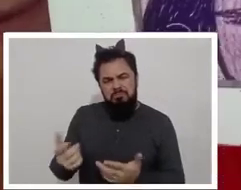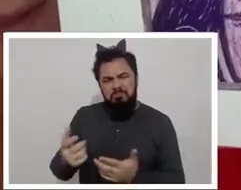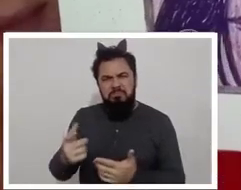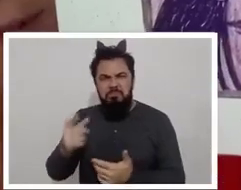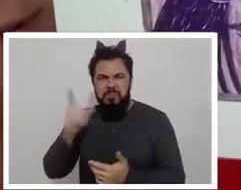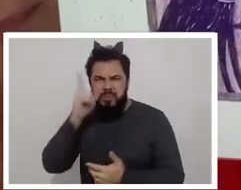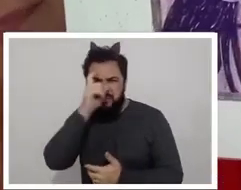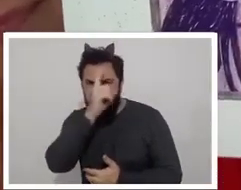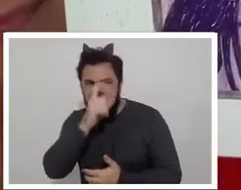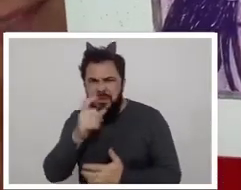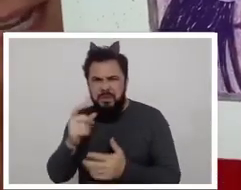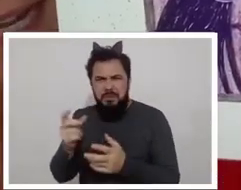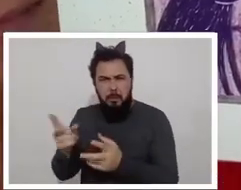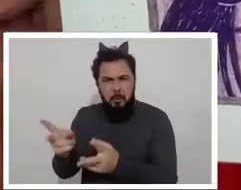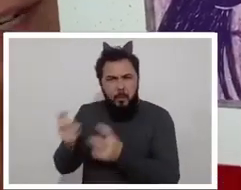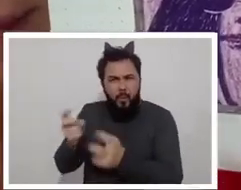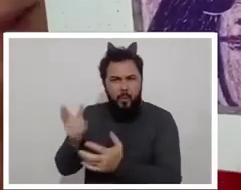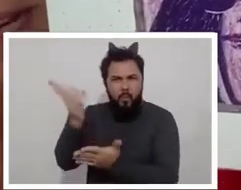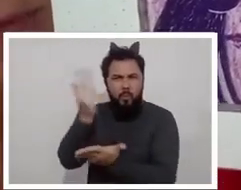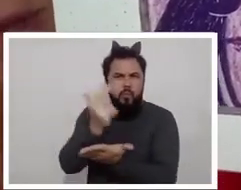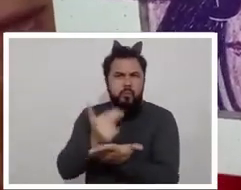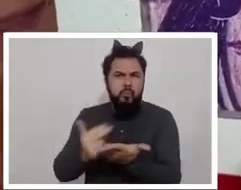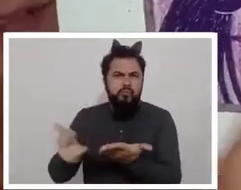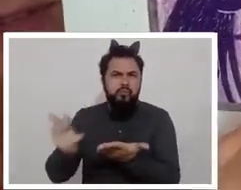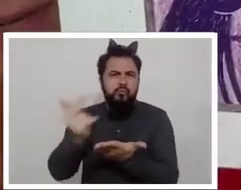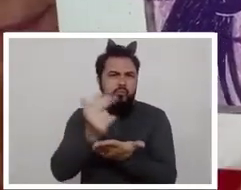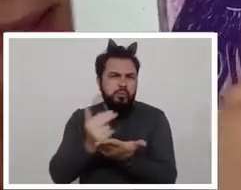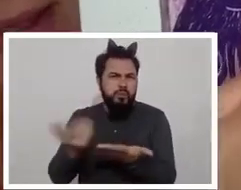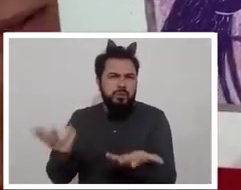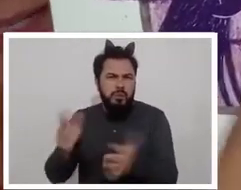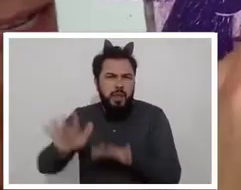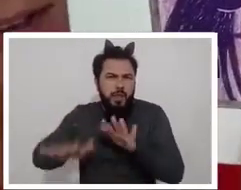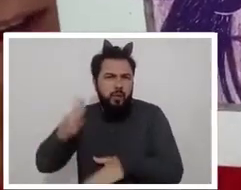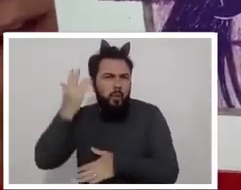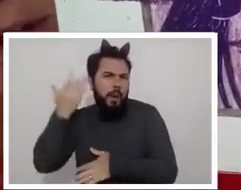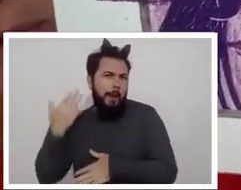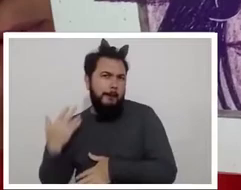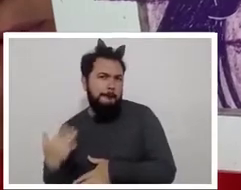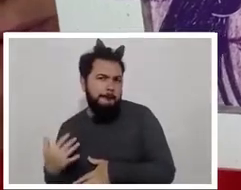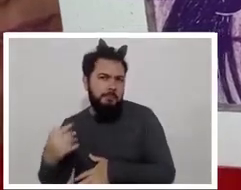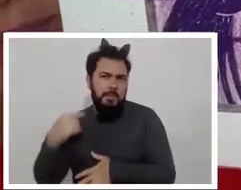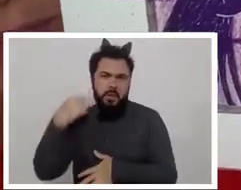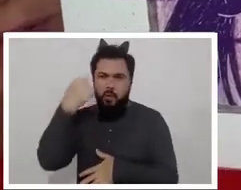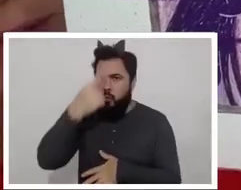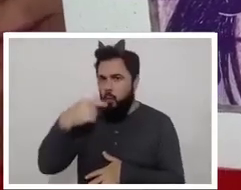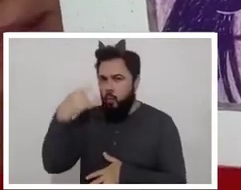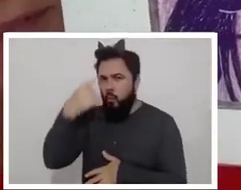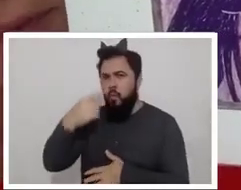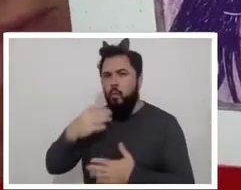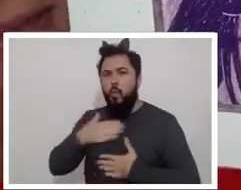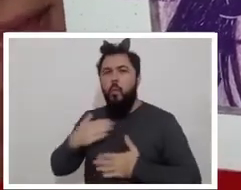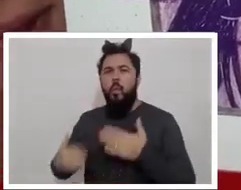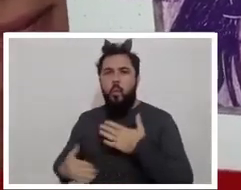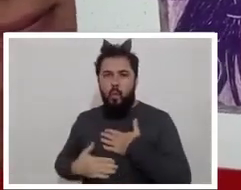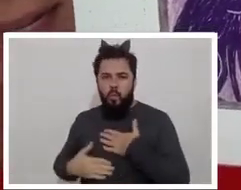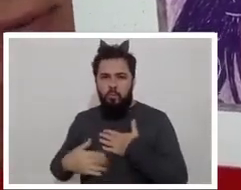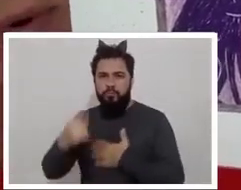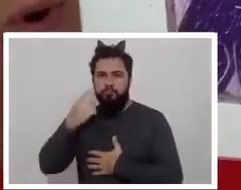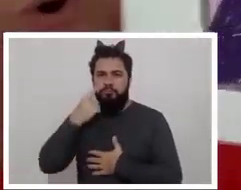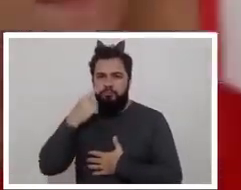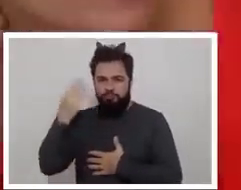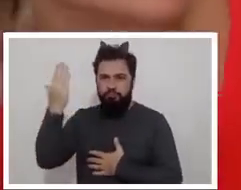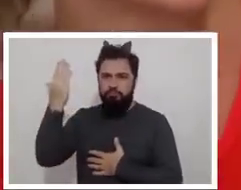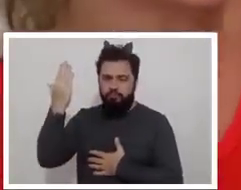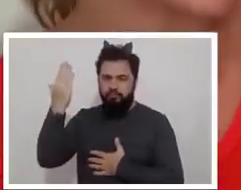uma coisa meio v o rosto tem que usar